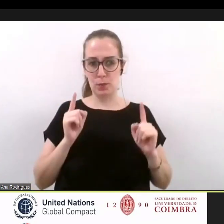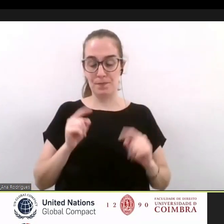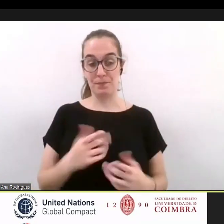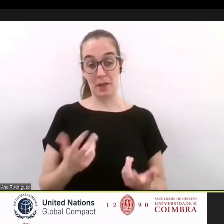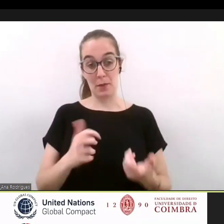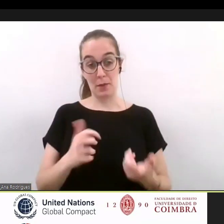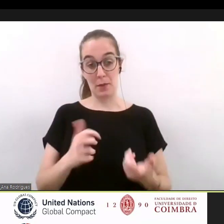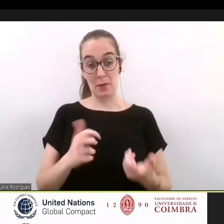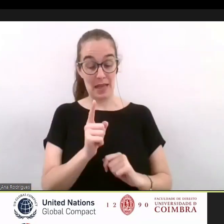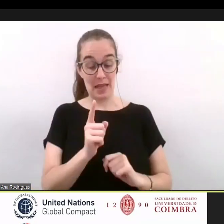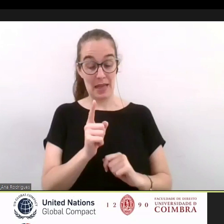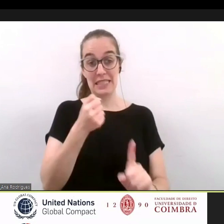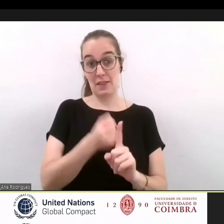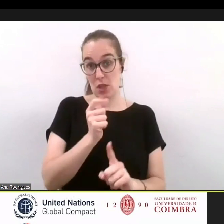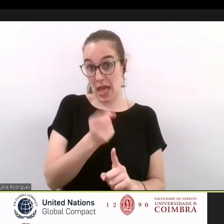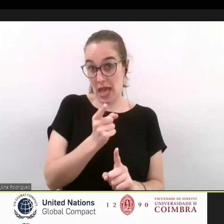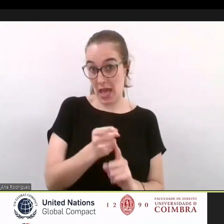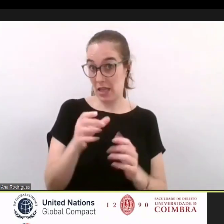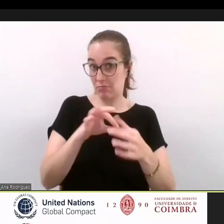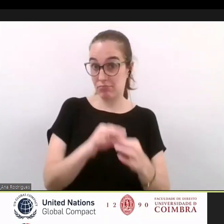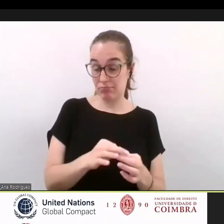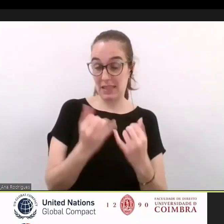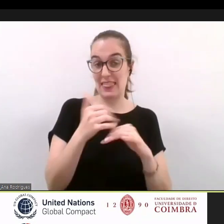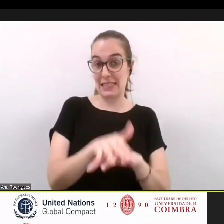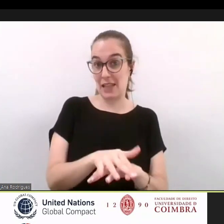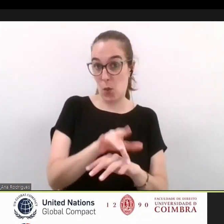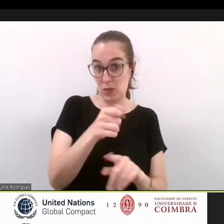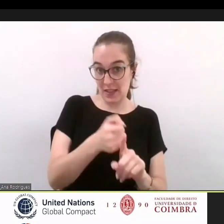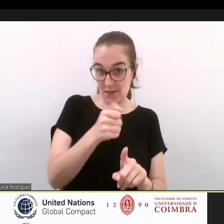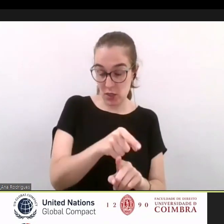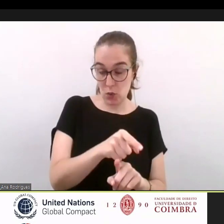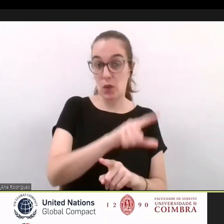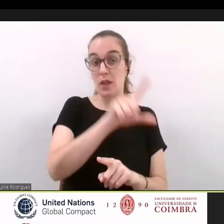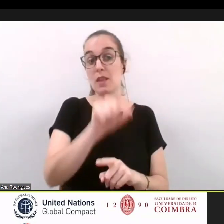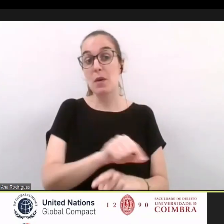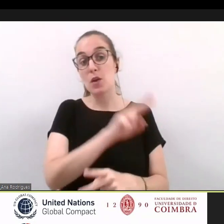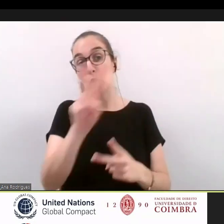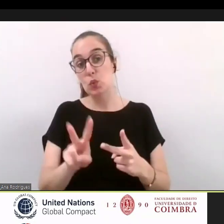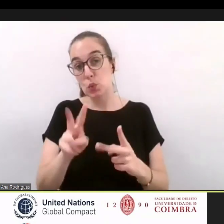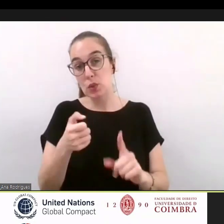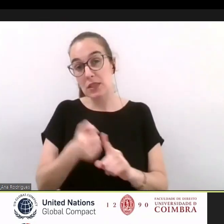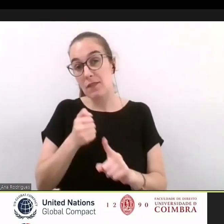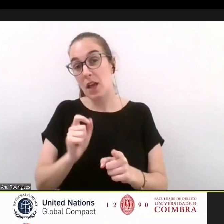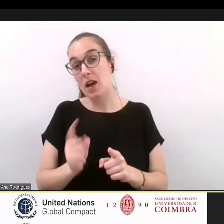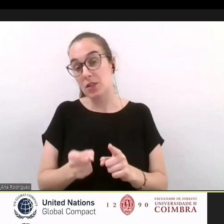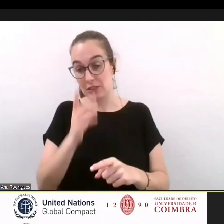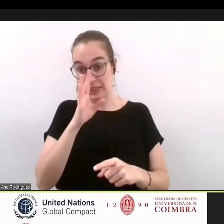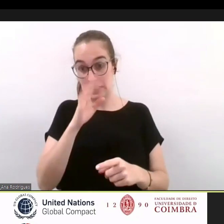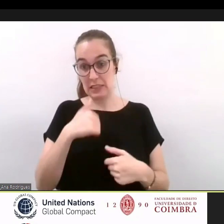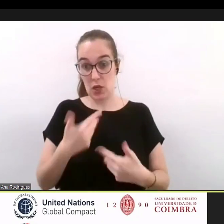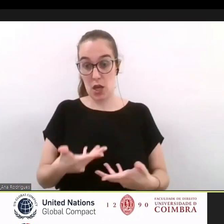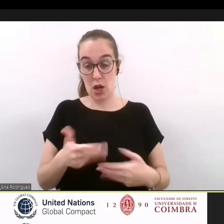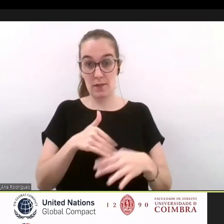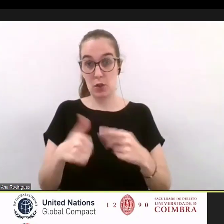primeiro desafio era este da integração, ou seja, de nós conseguirmos, através de cada medida que adotamos no âmbito de todas